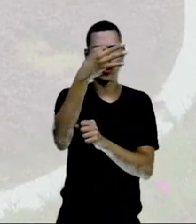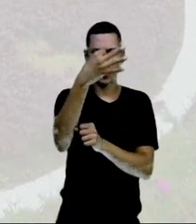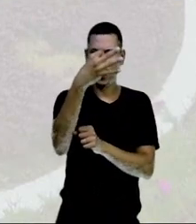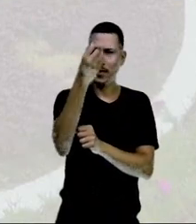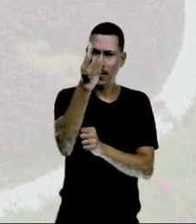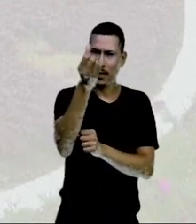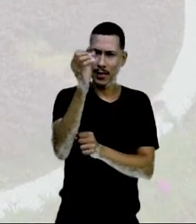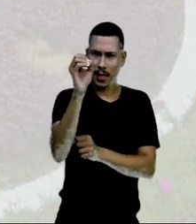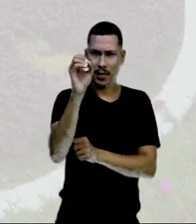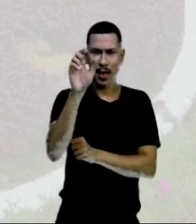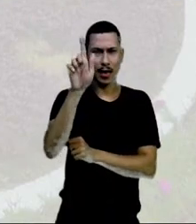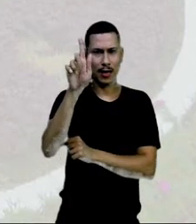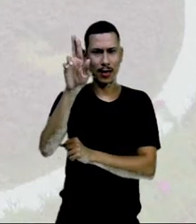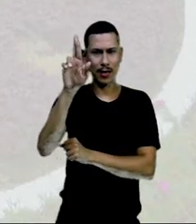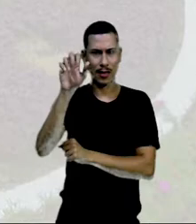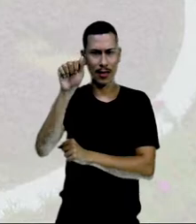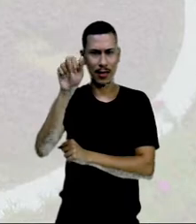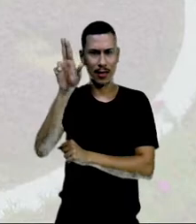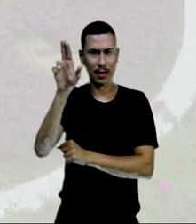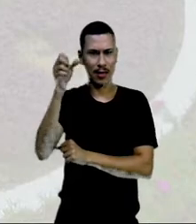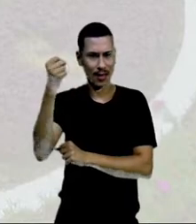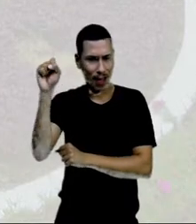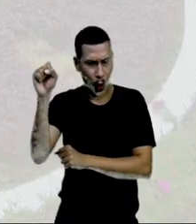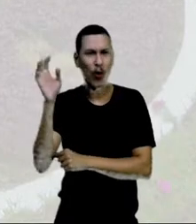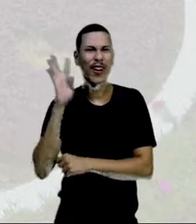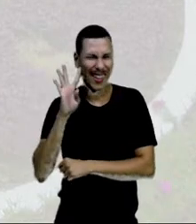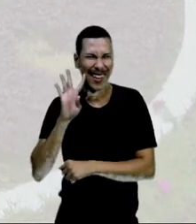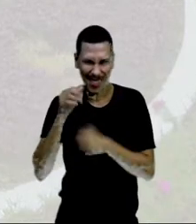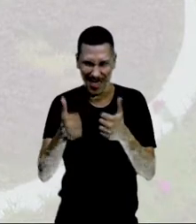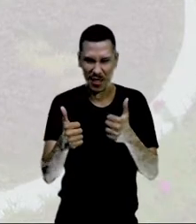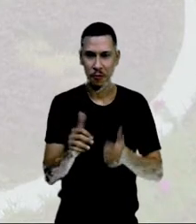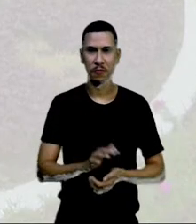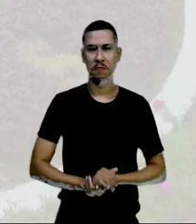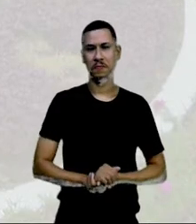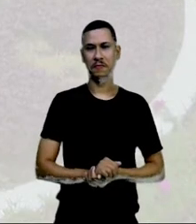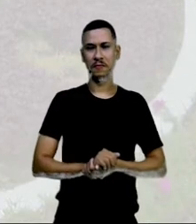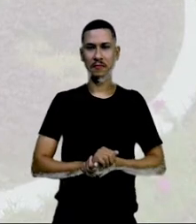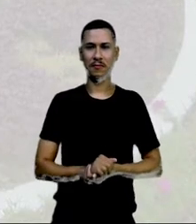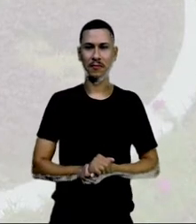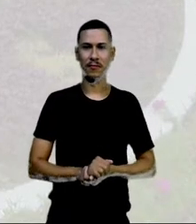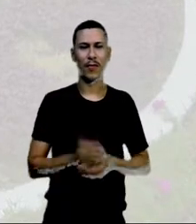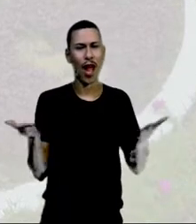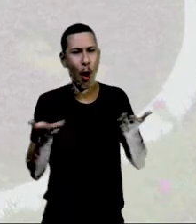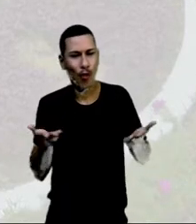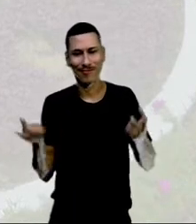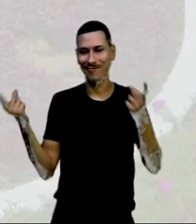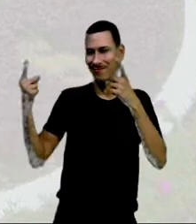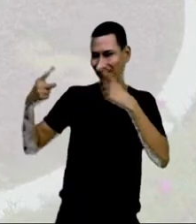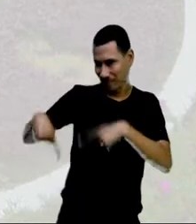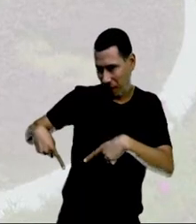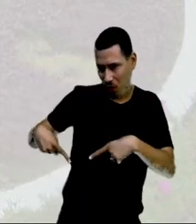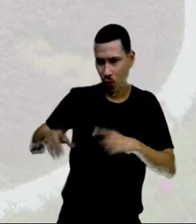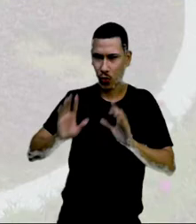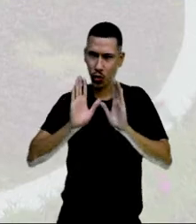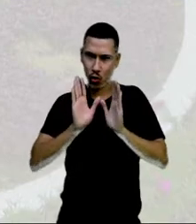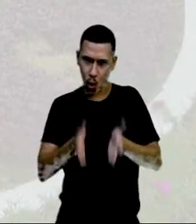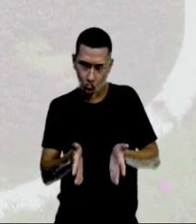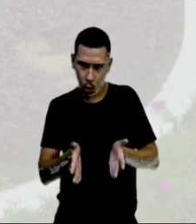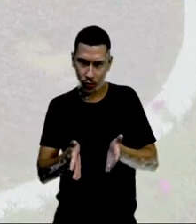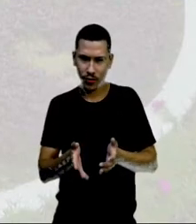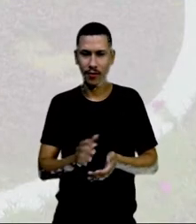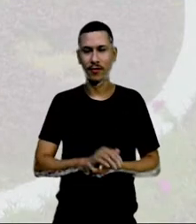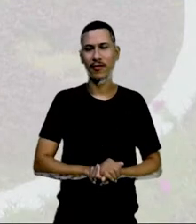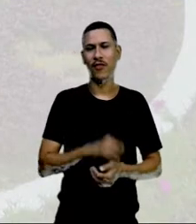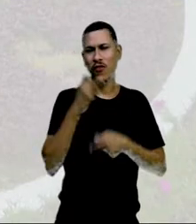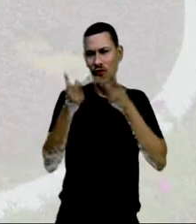360 graus. Não é legal? Pois é. Então, vamos para o nosso desafio. O desafio de hoje eu proponho para